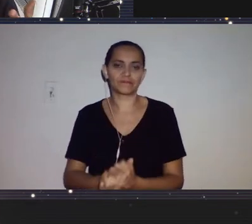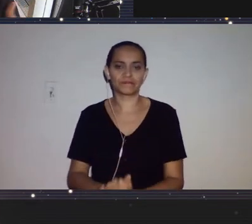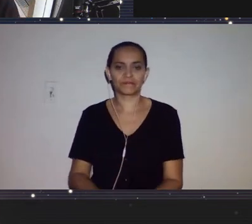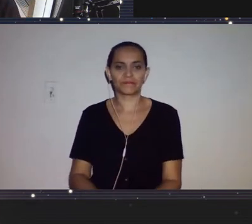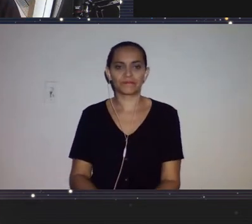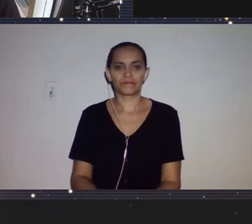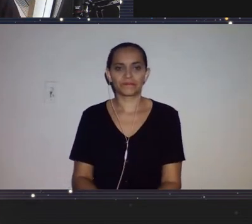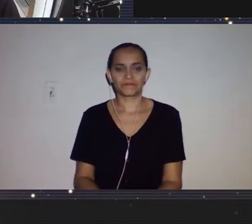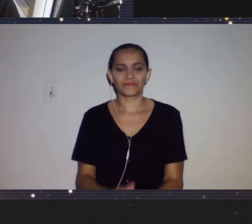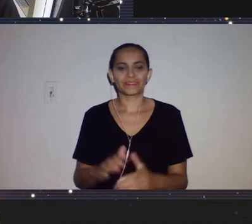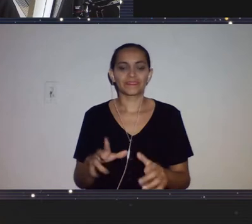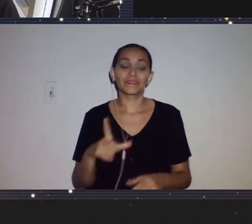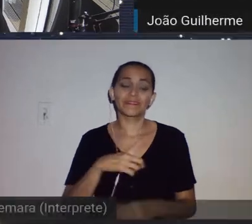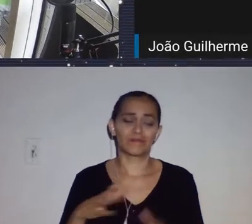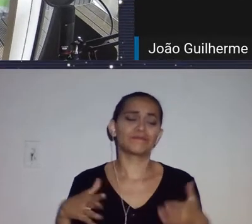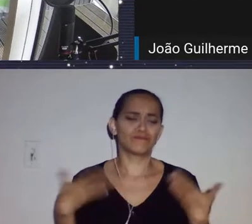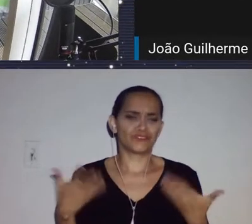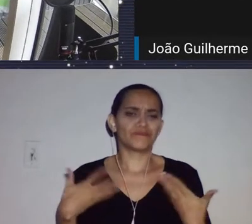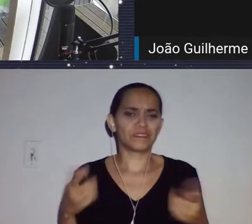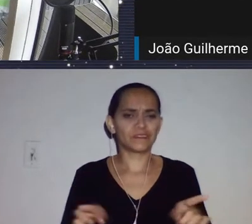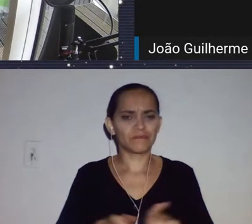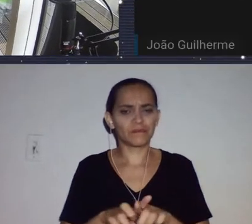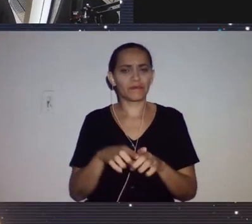A motivação.